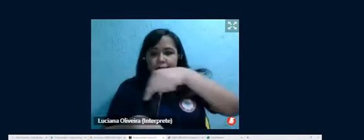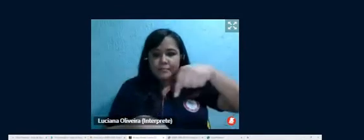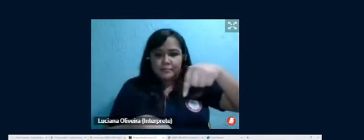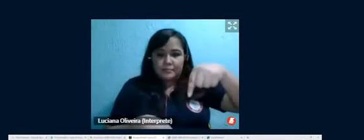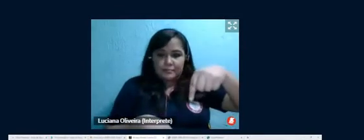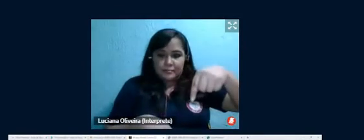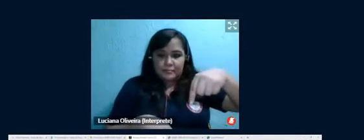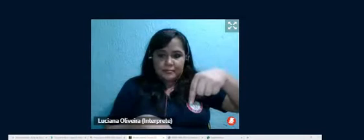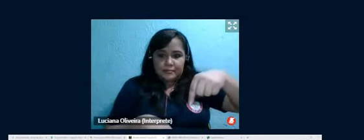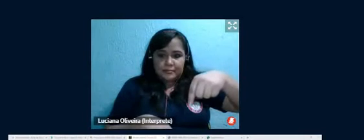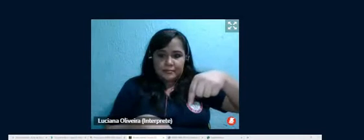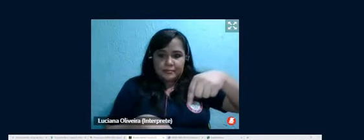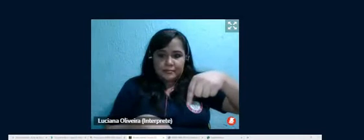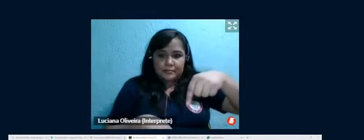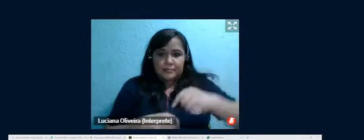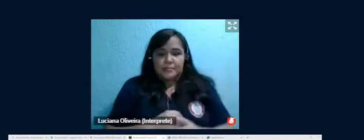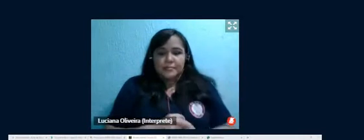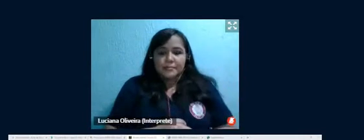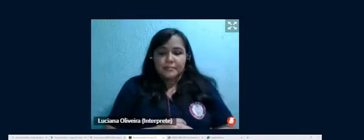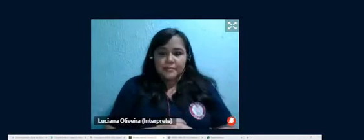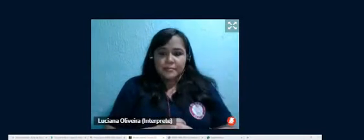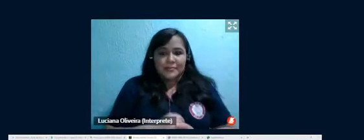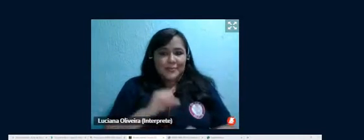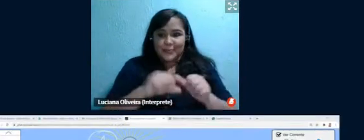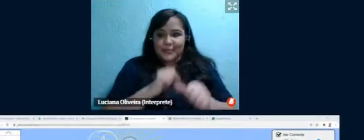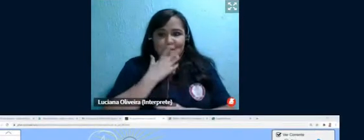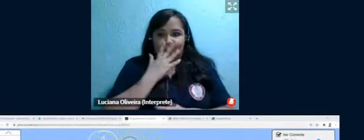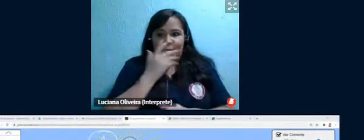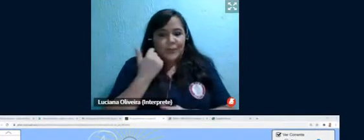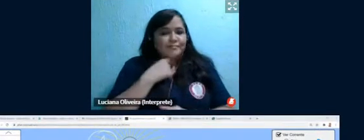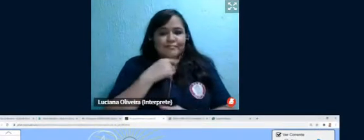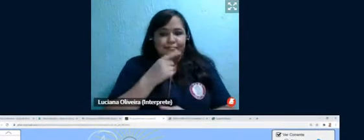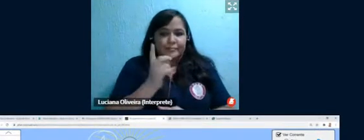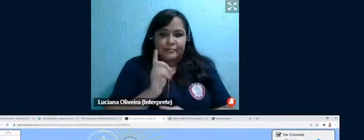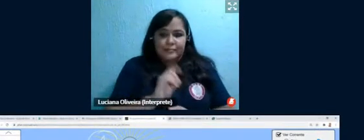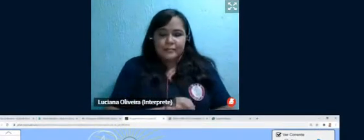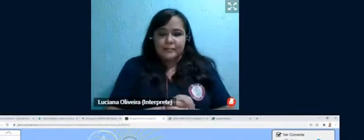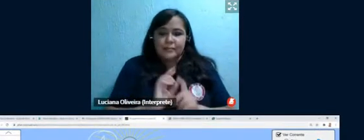Mudar de cor não vai, porque a minha versão é grátis, é isso? Aqui eu tenho 3 volts.